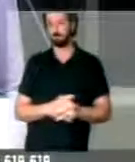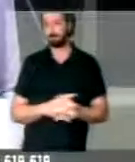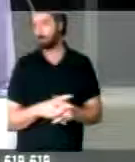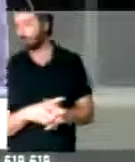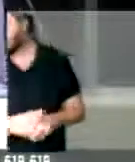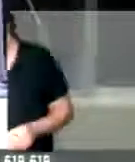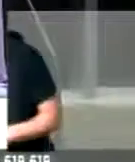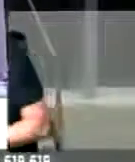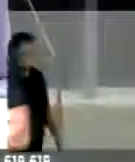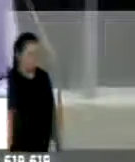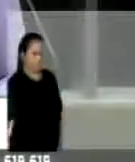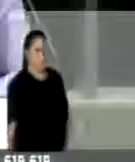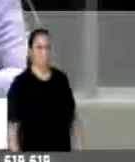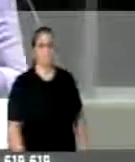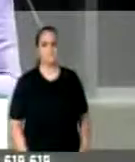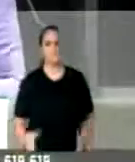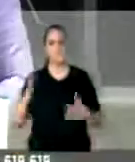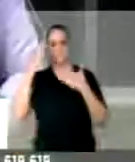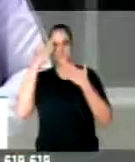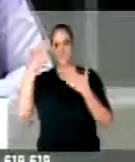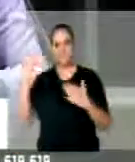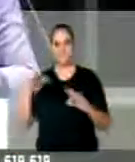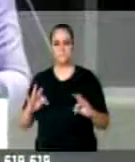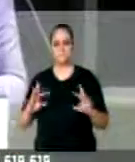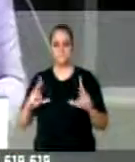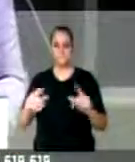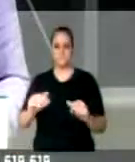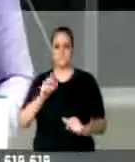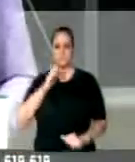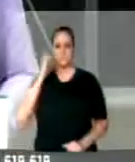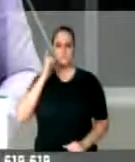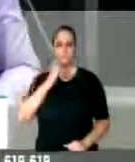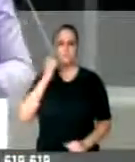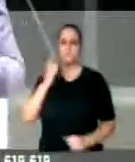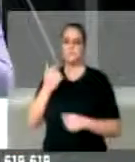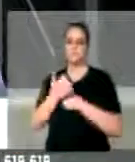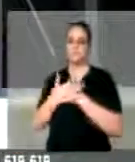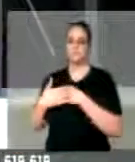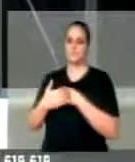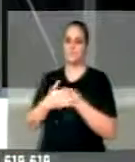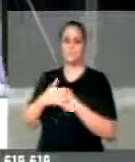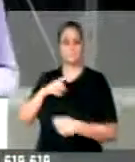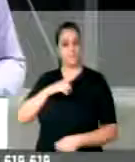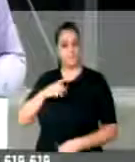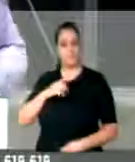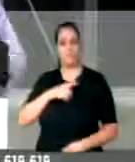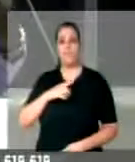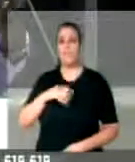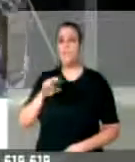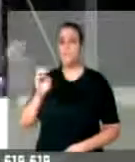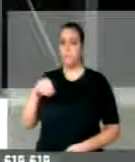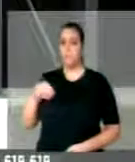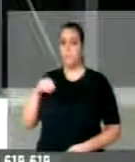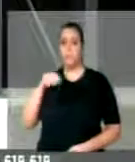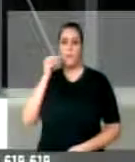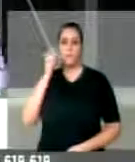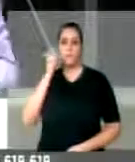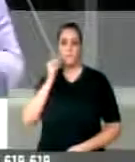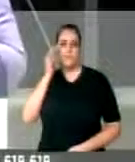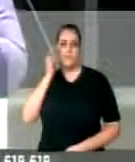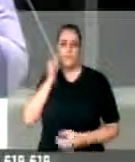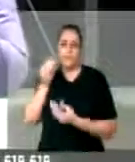dos parlamentares que hoje nos trouxeram flores, nos trouxeram bombons, e eu tenho